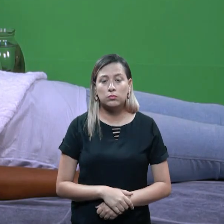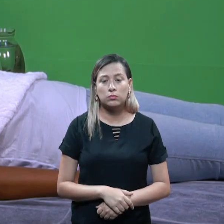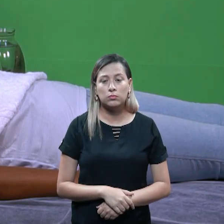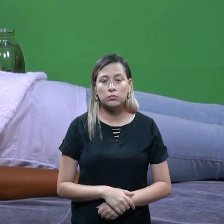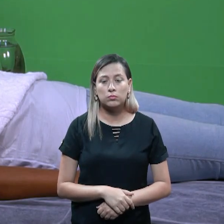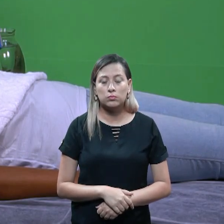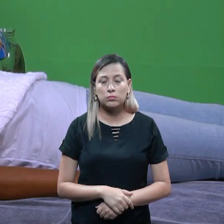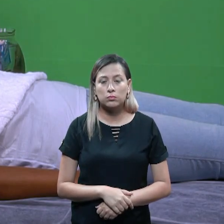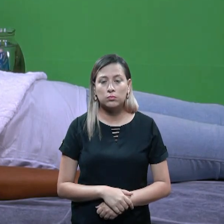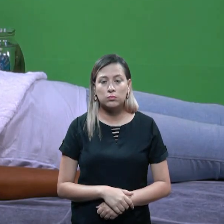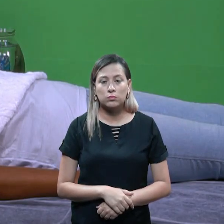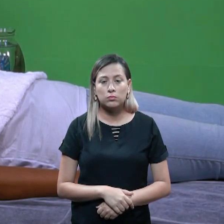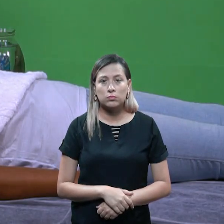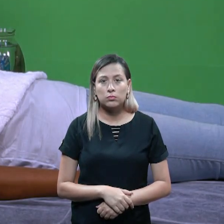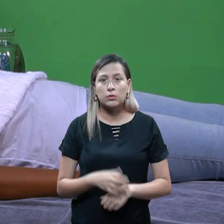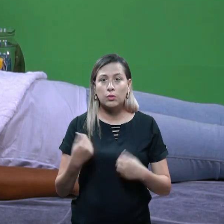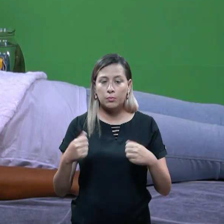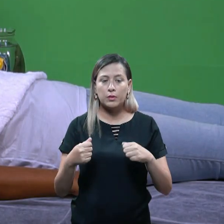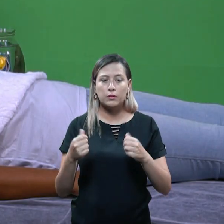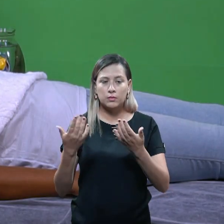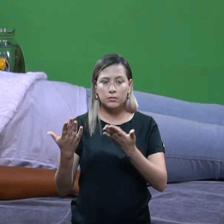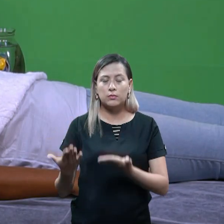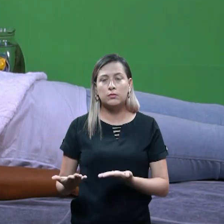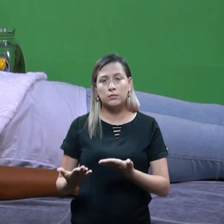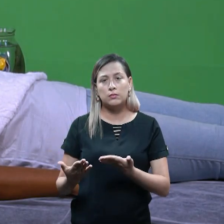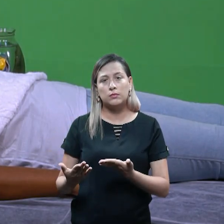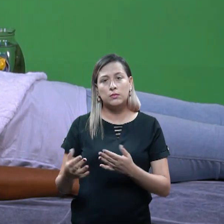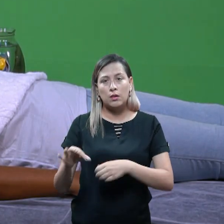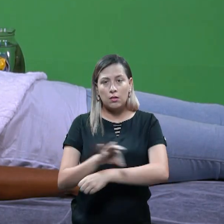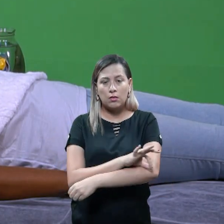aqui o paquímetro para vocês verem.